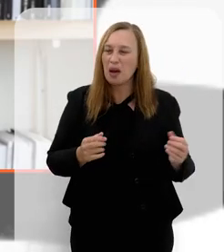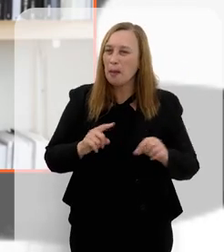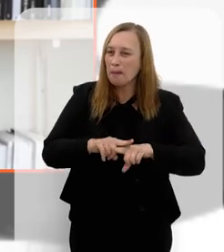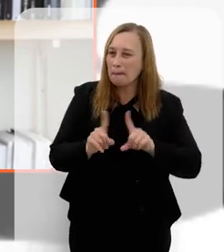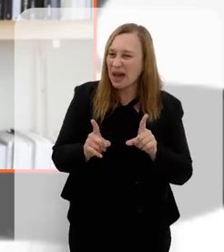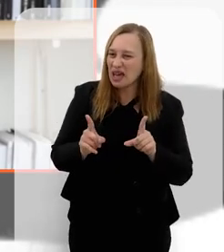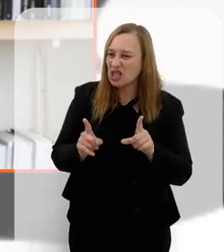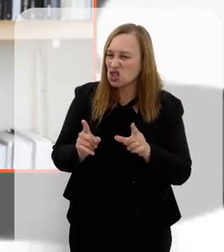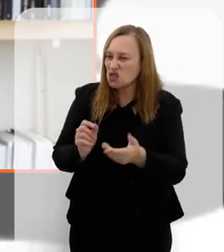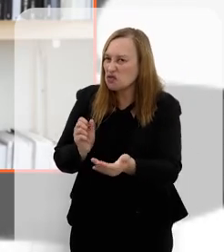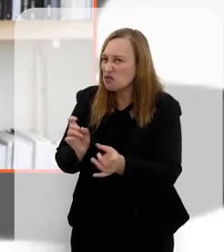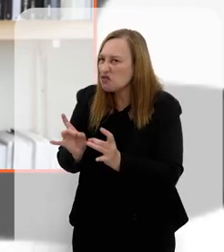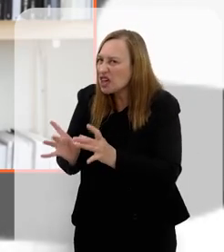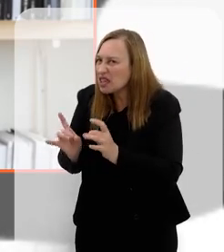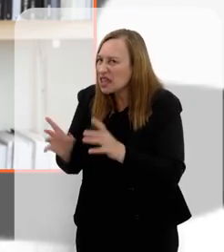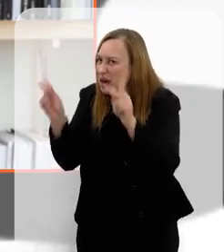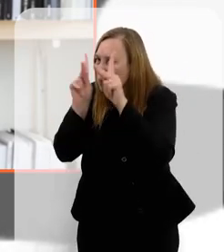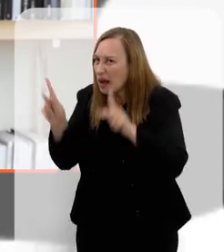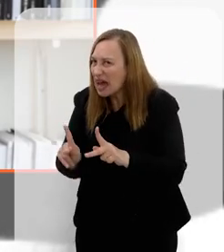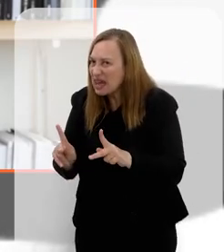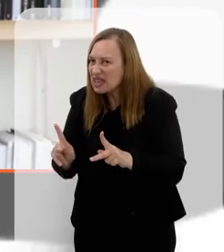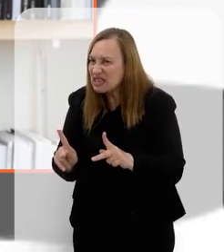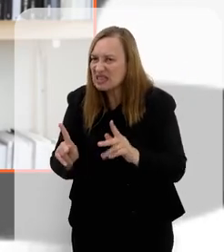existem sites.